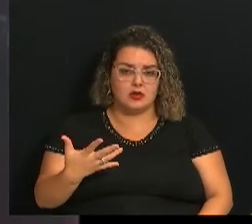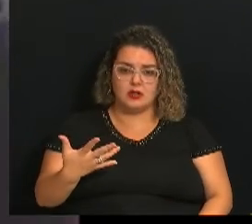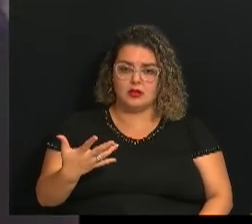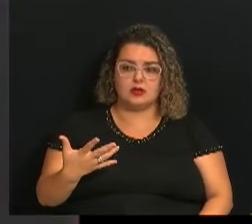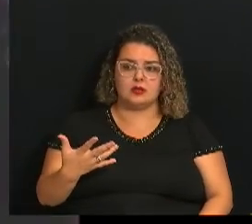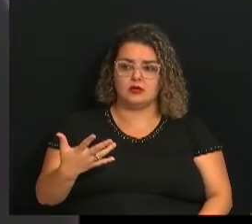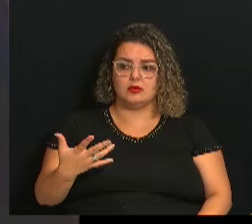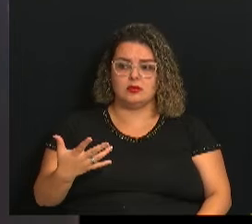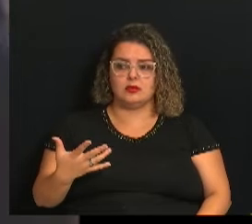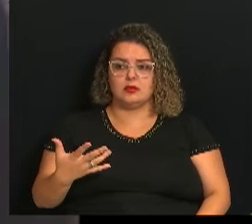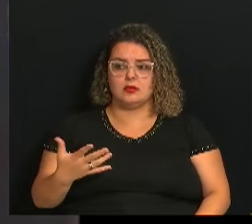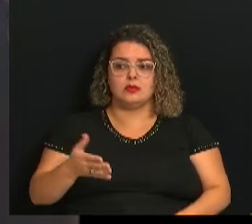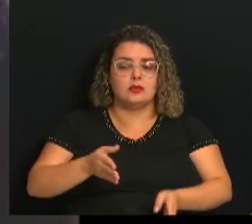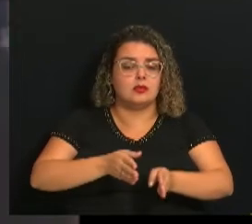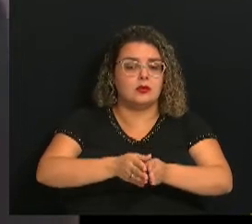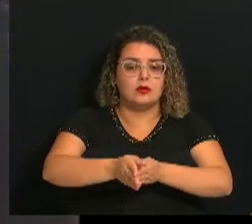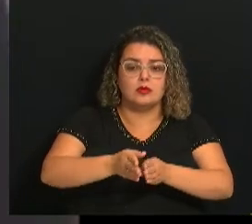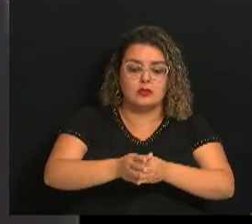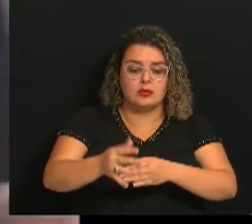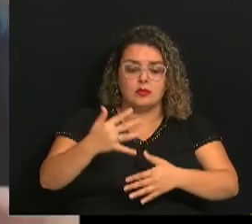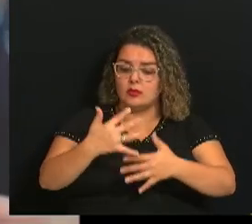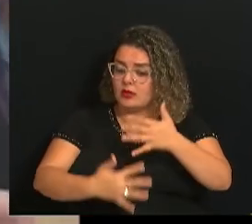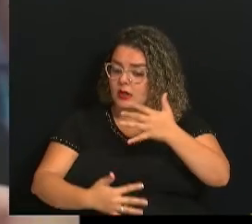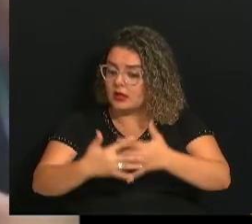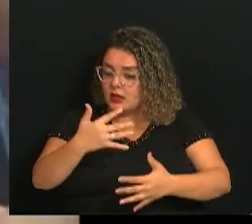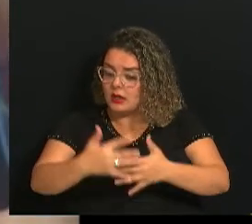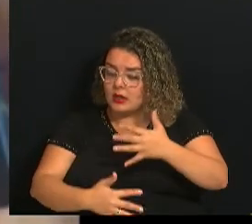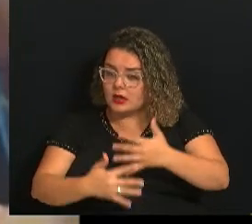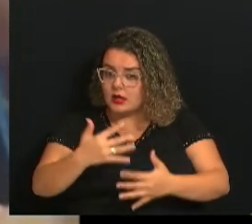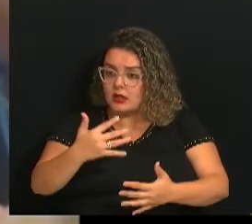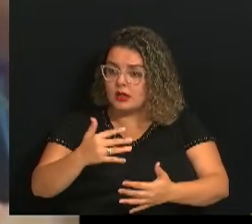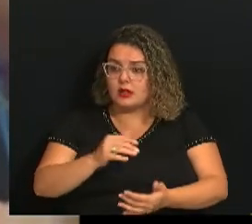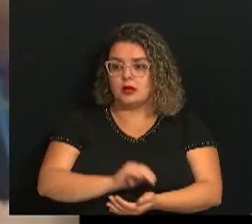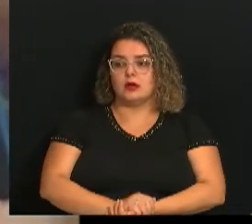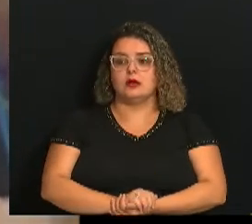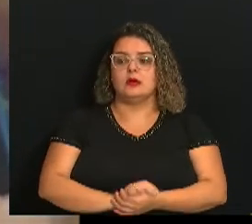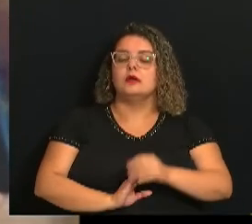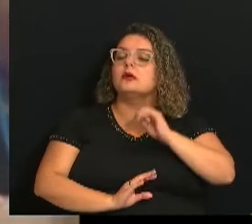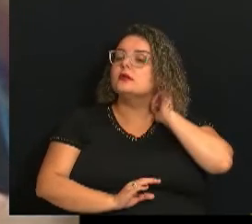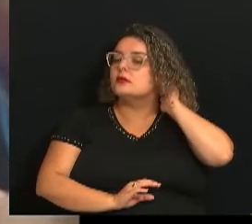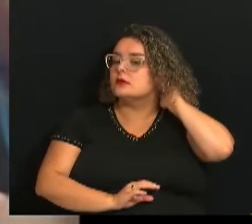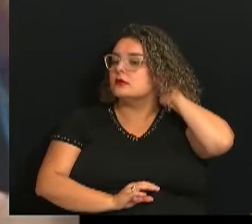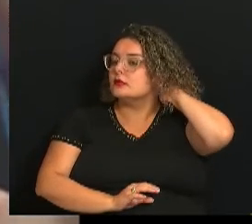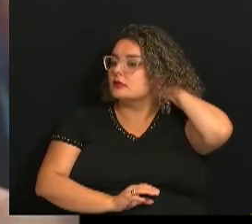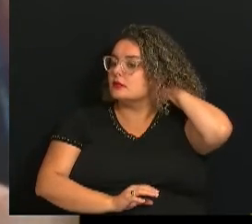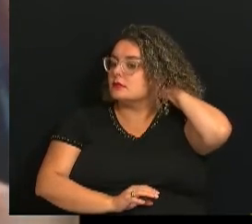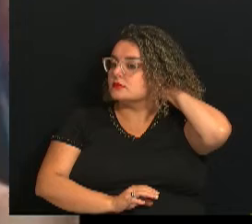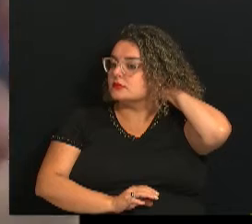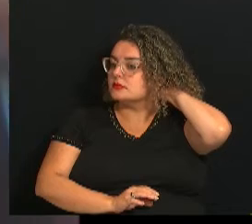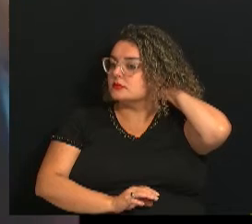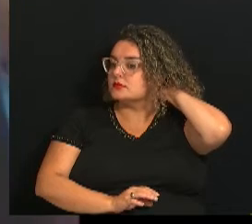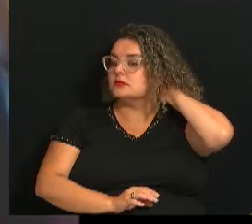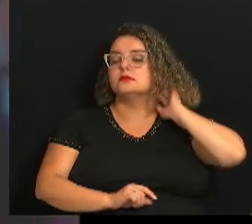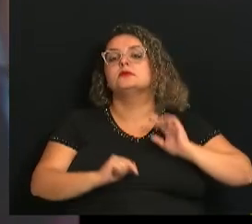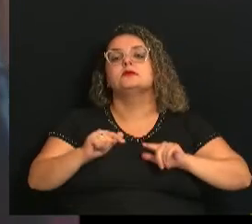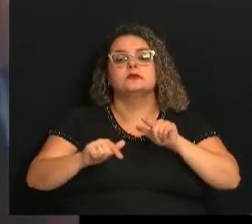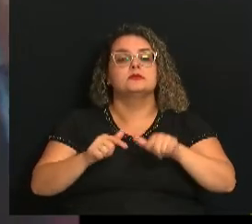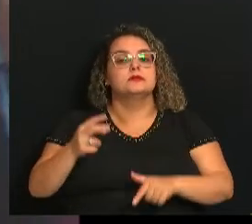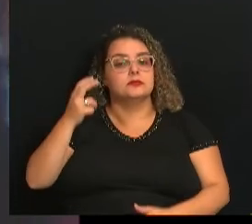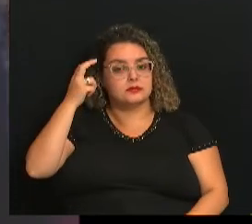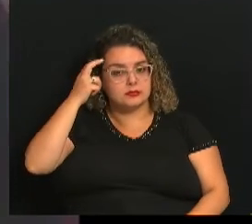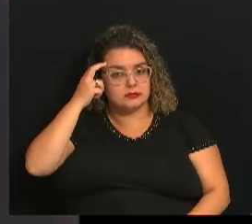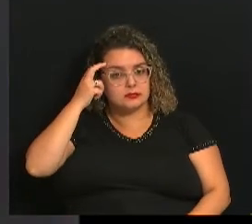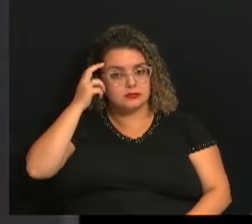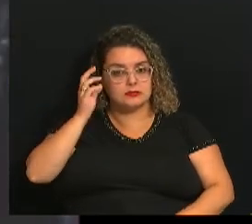os conselhos atrapalham, né? Que quando um trabalhador da cultura exercita o